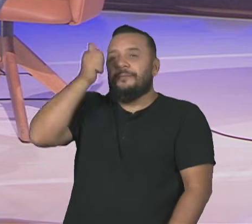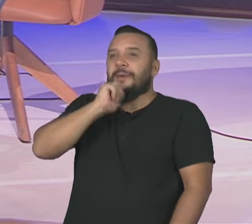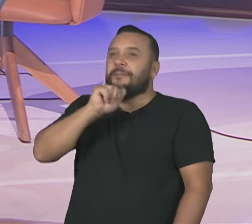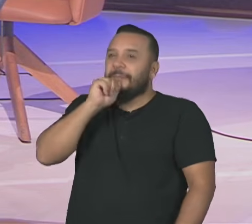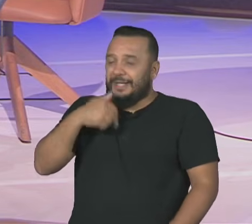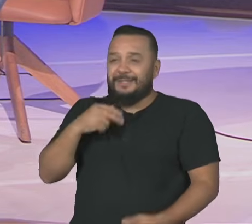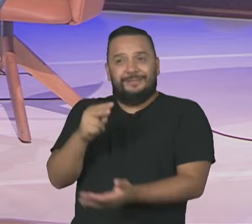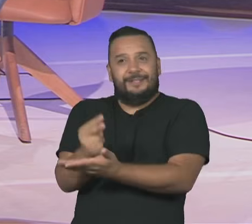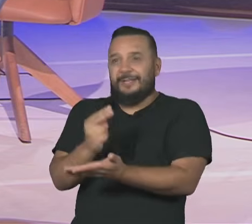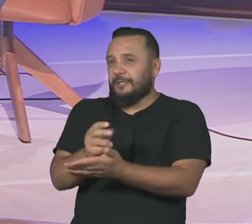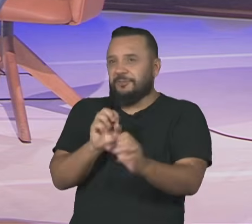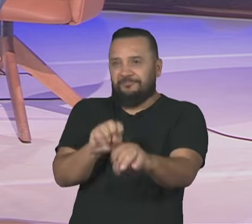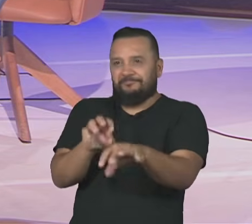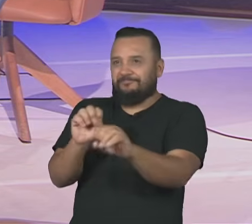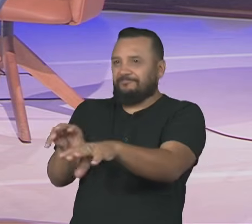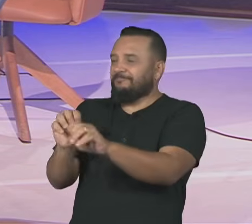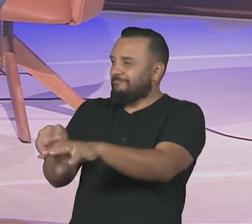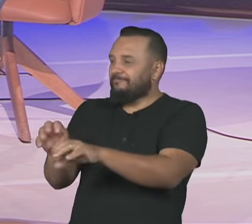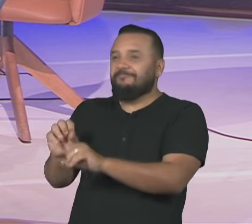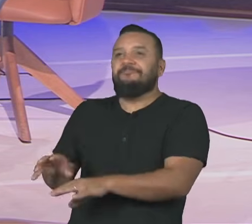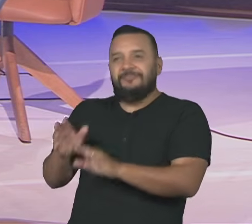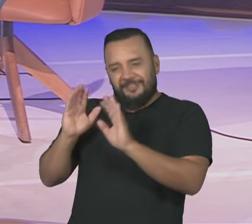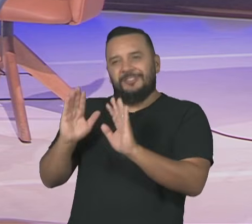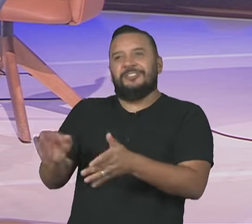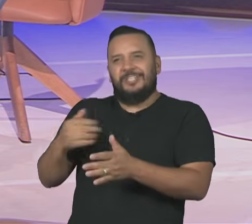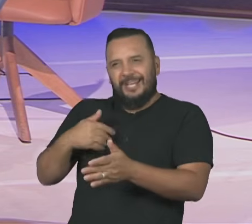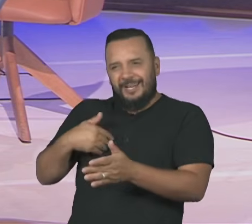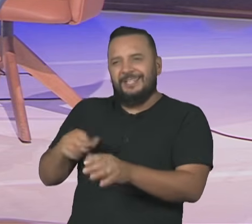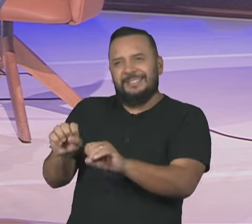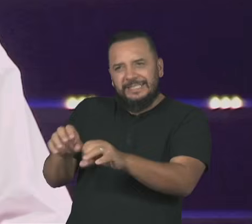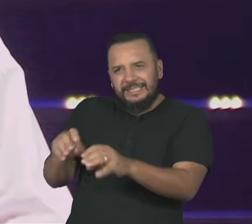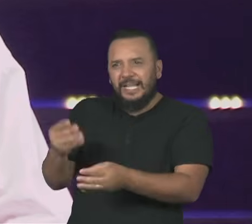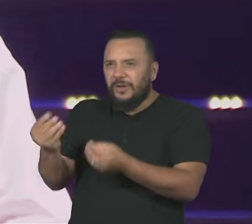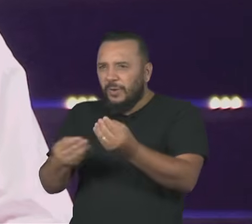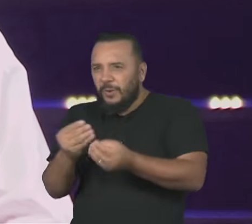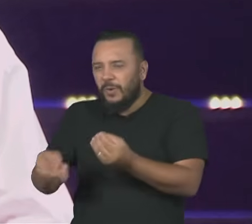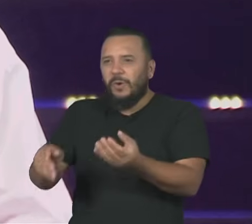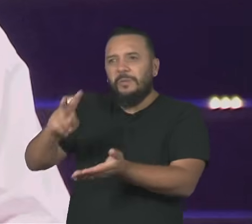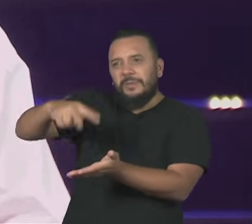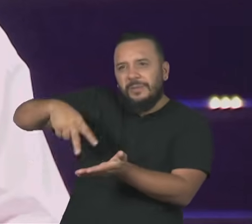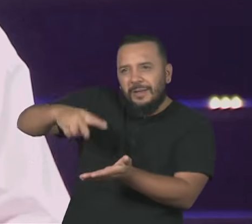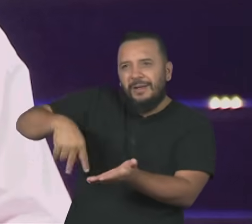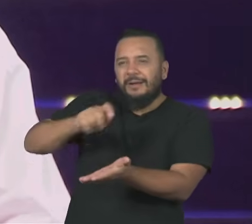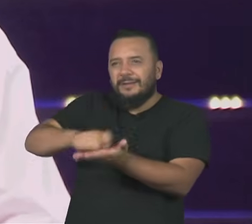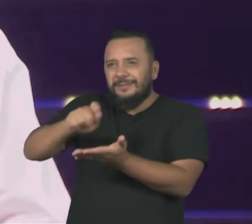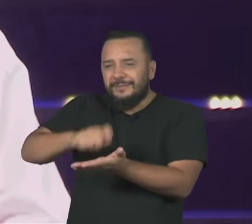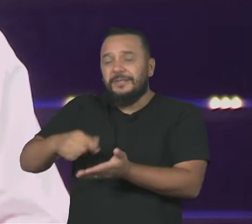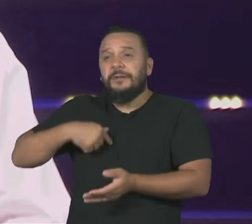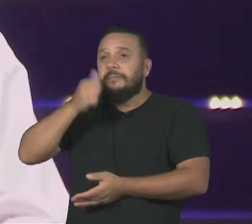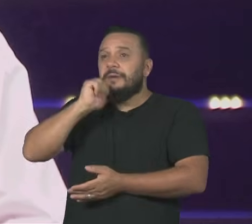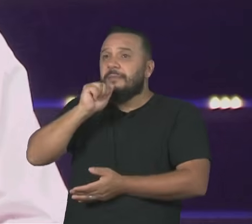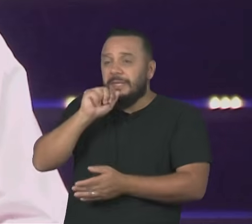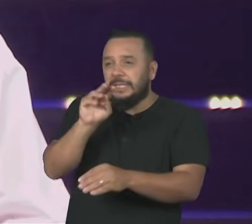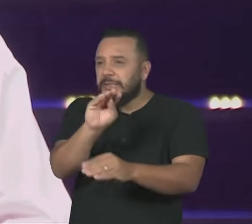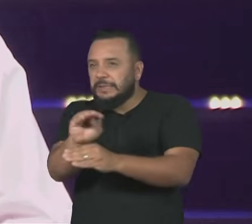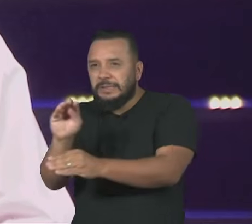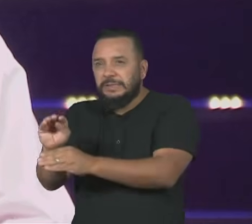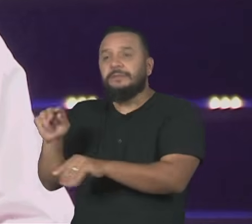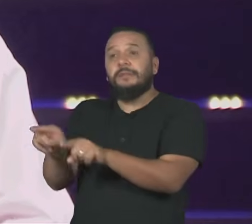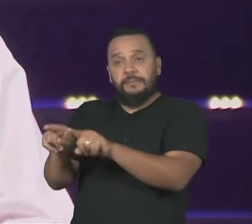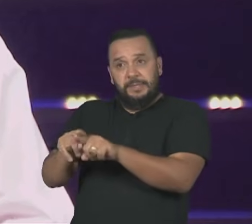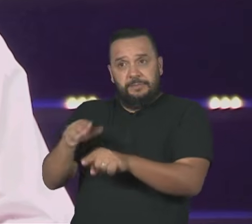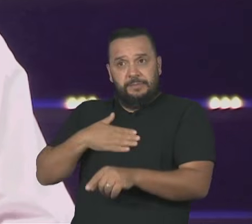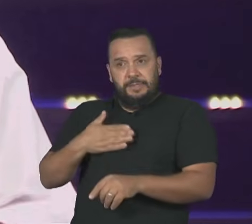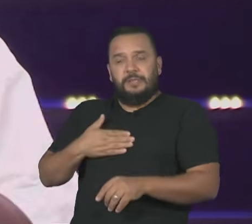educadora de raiz ali, que sempre teve essa preocupação com a nossa educação,